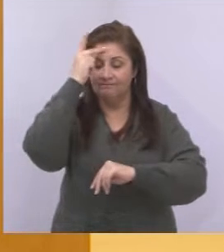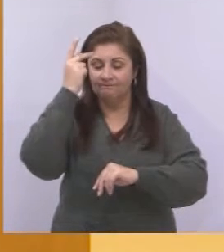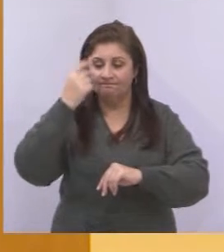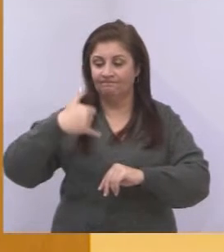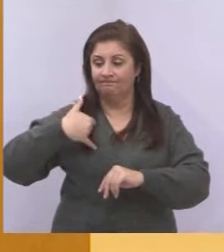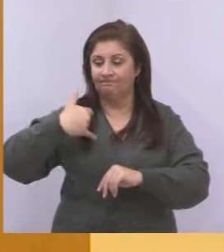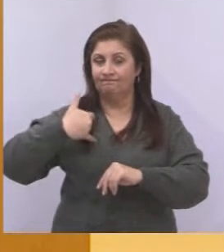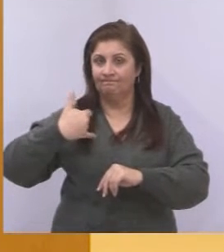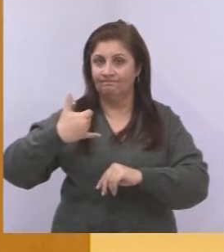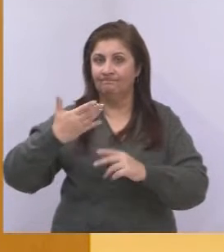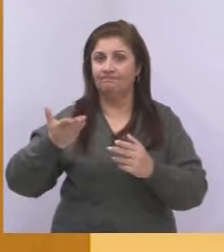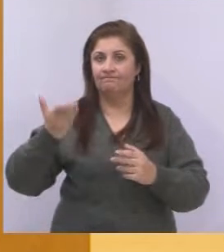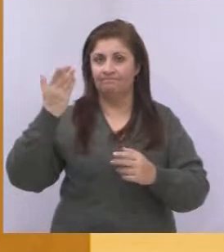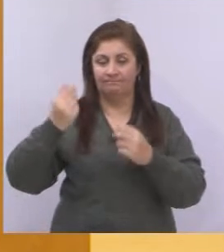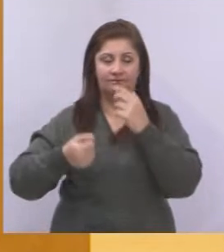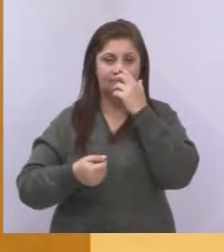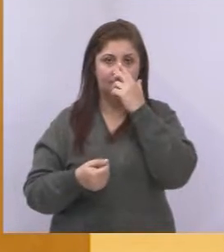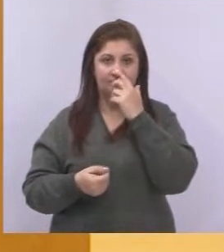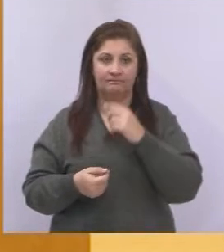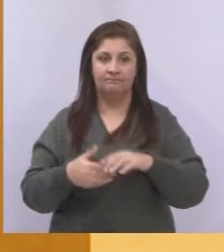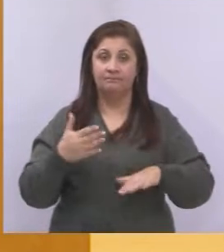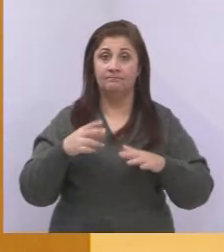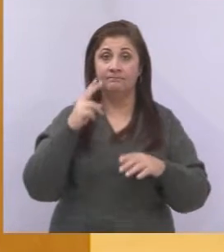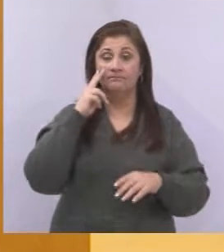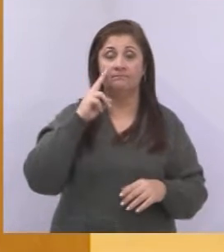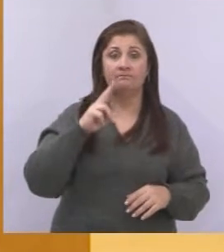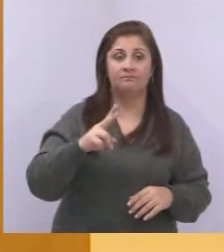idade. É impressionante. Às vezes a gente vê,